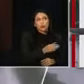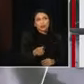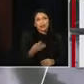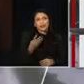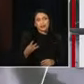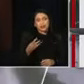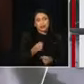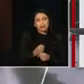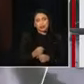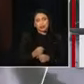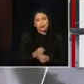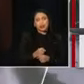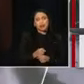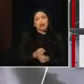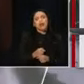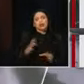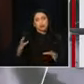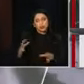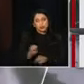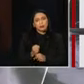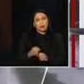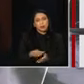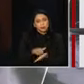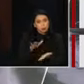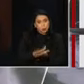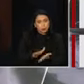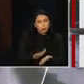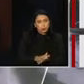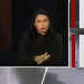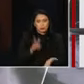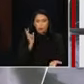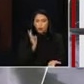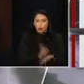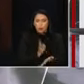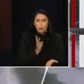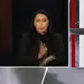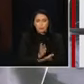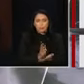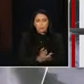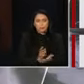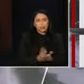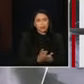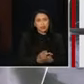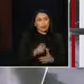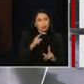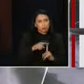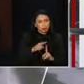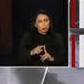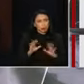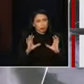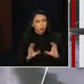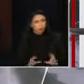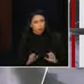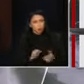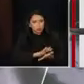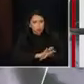multa. Apesar de compartilharem os mesmos verbos de conduta,